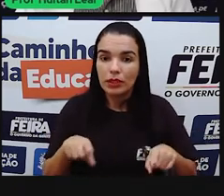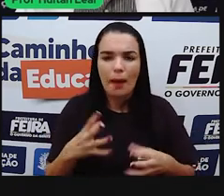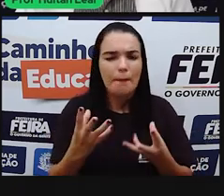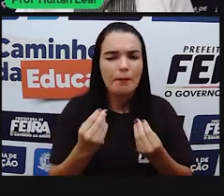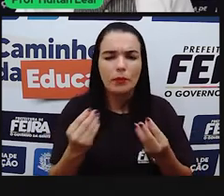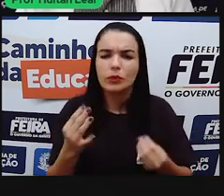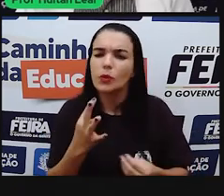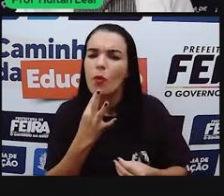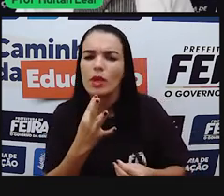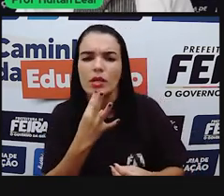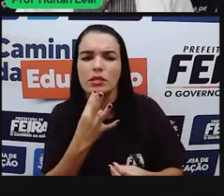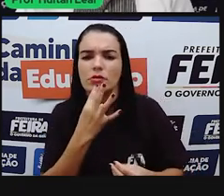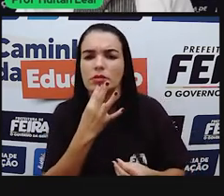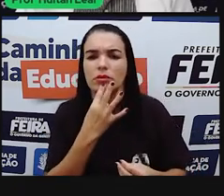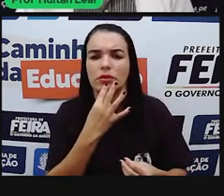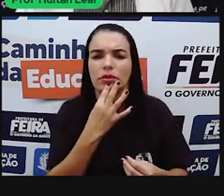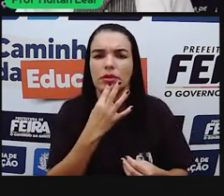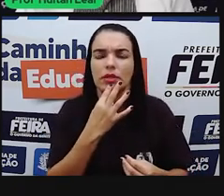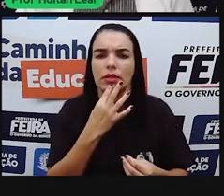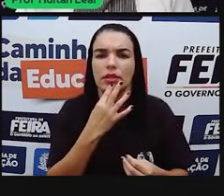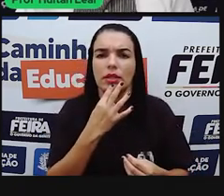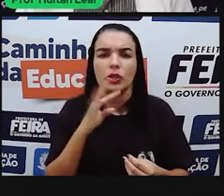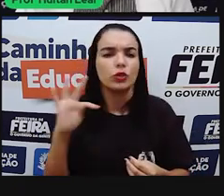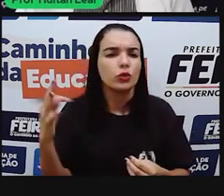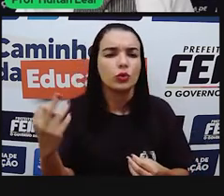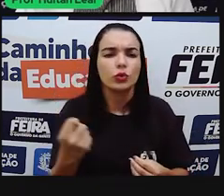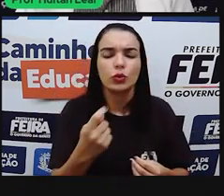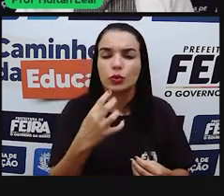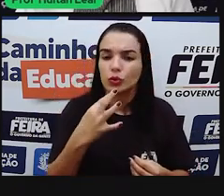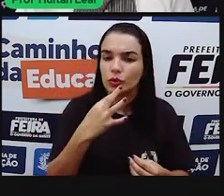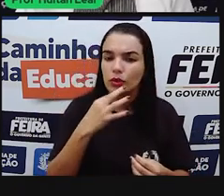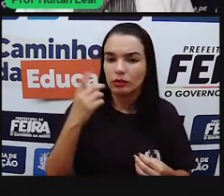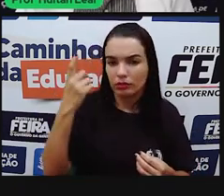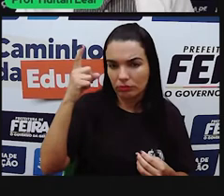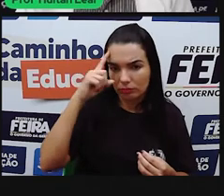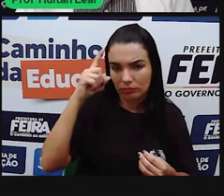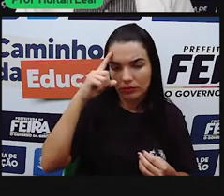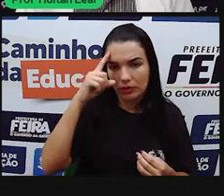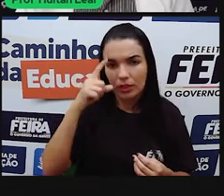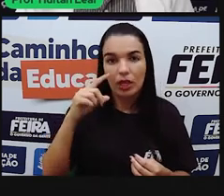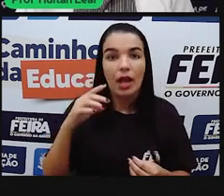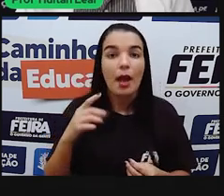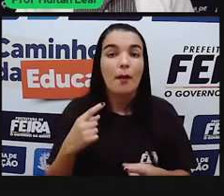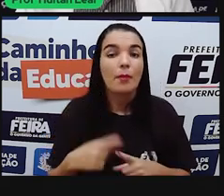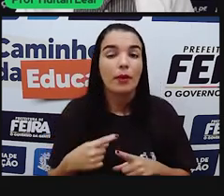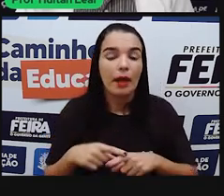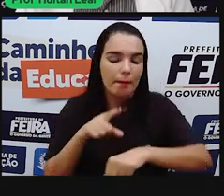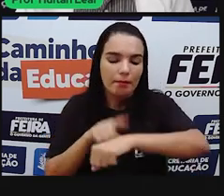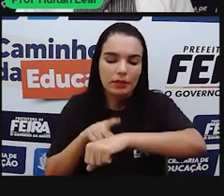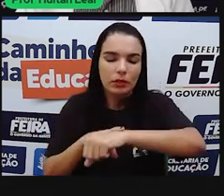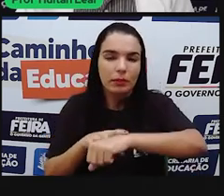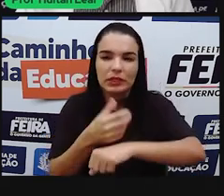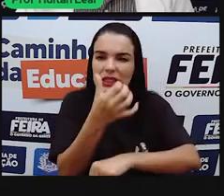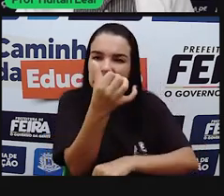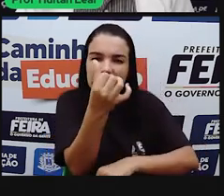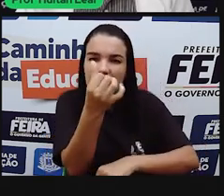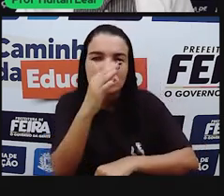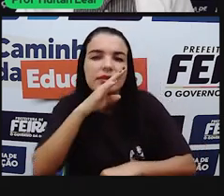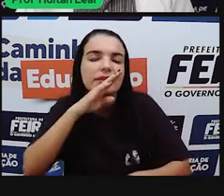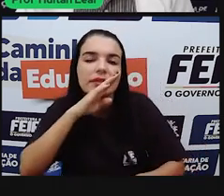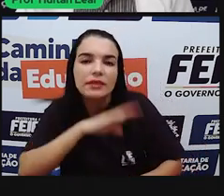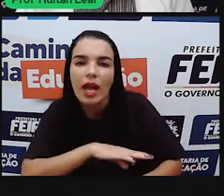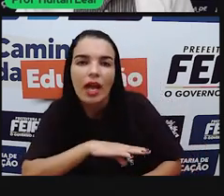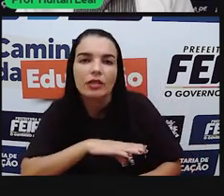muito conhecida. É tradicional, às 6 horas da tarde, quando as rádios de